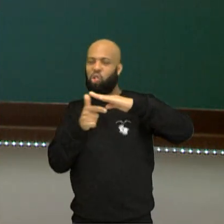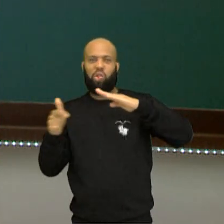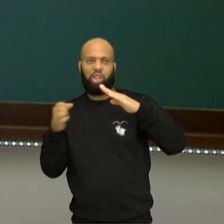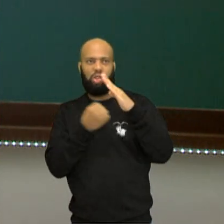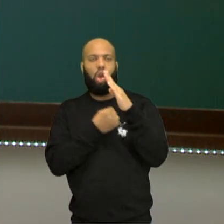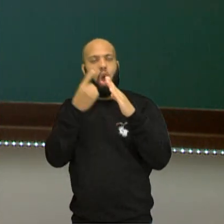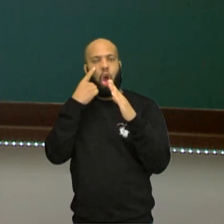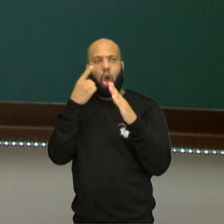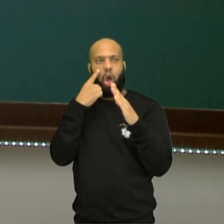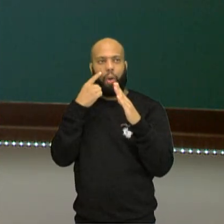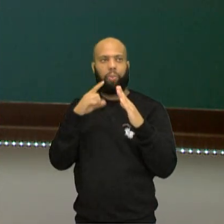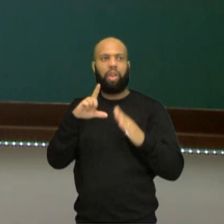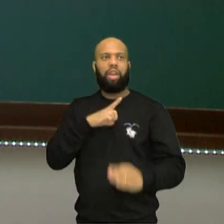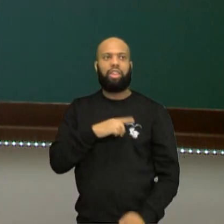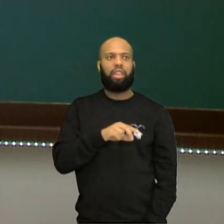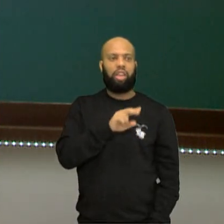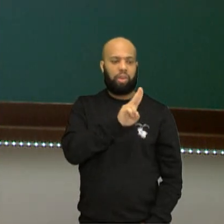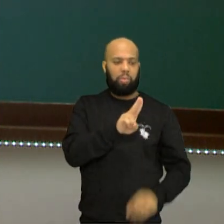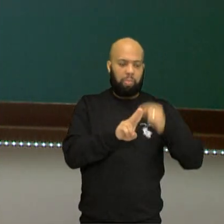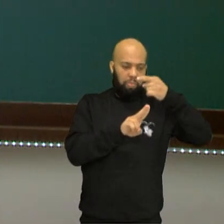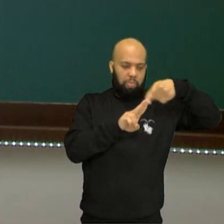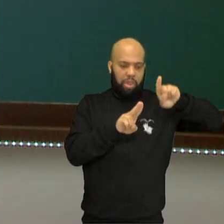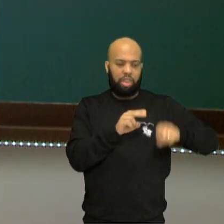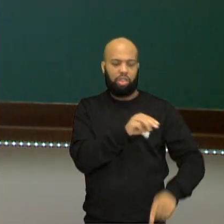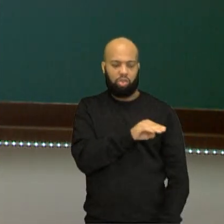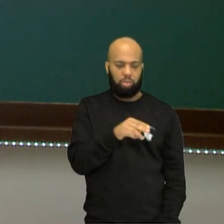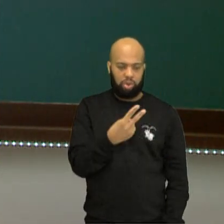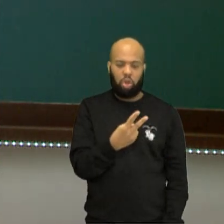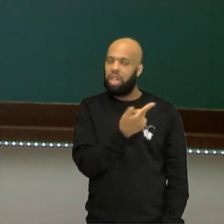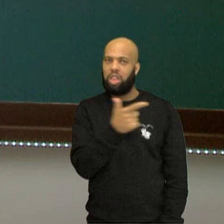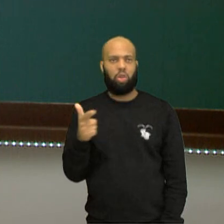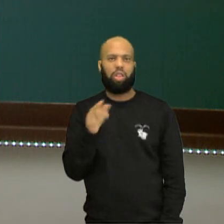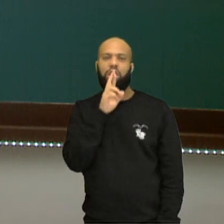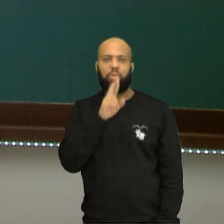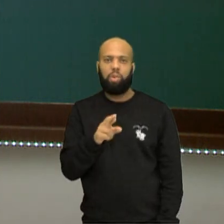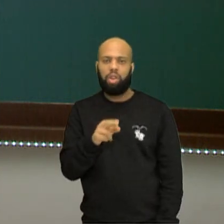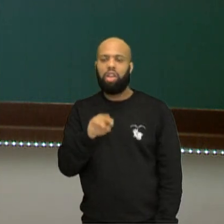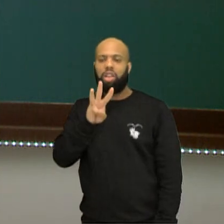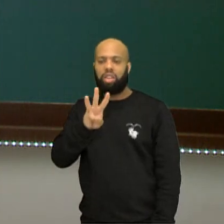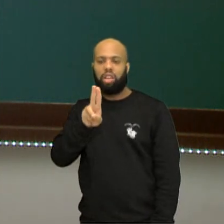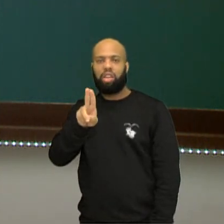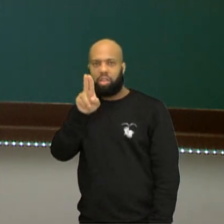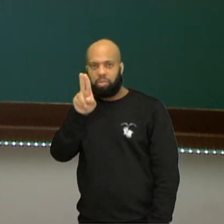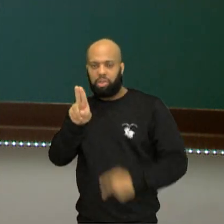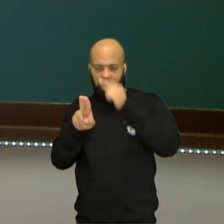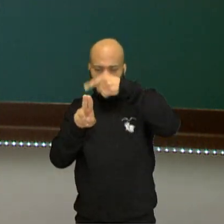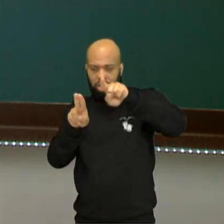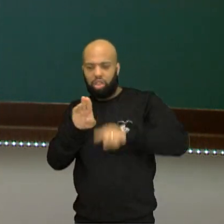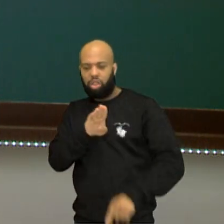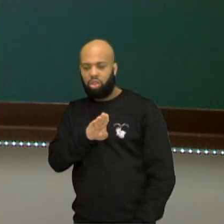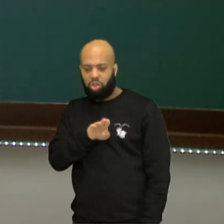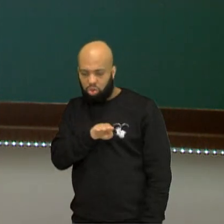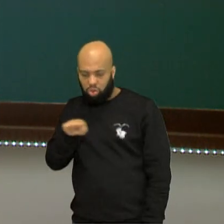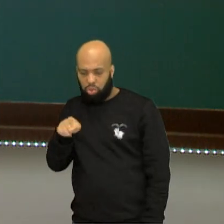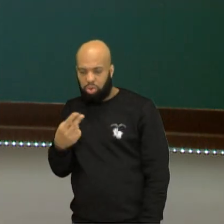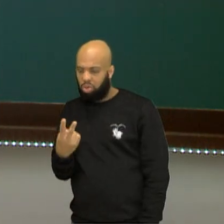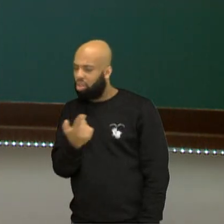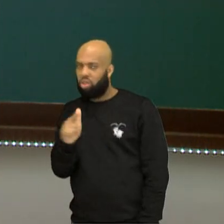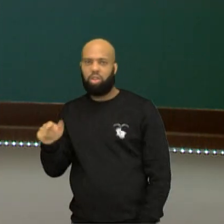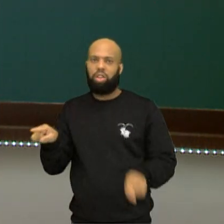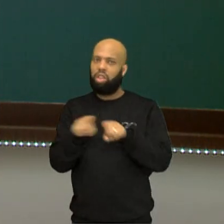π sobre 2 não tem valor. 3π sobre 2 não tem valor. 5π sobre 2 não tem valor